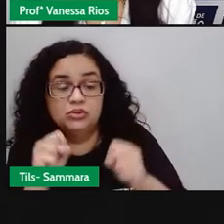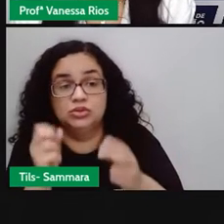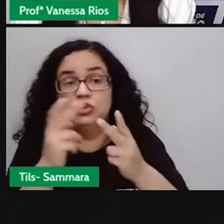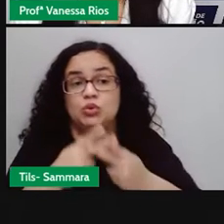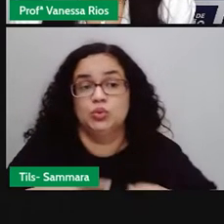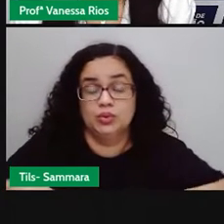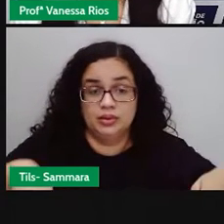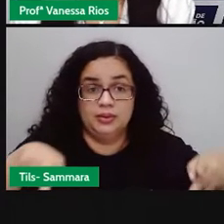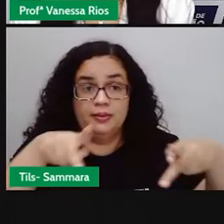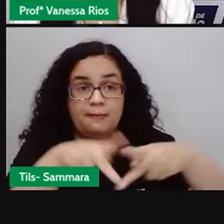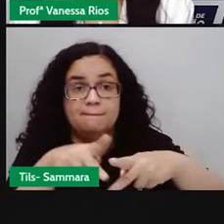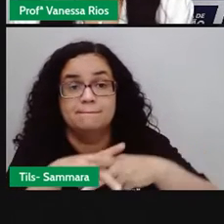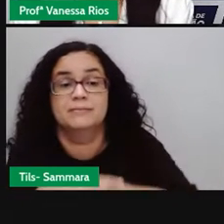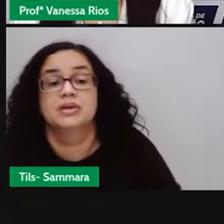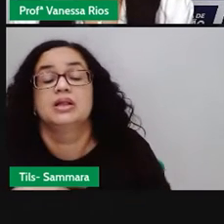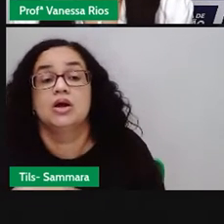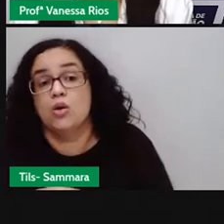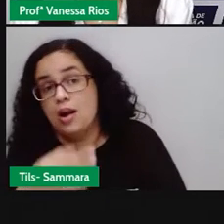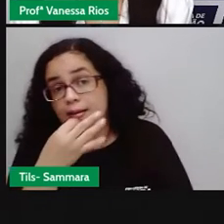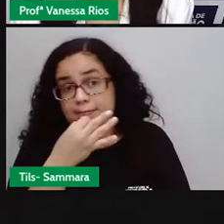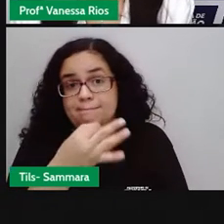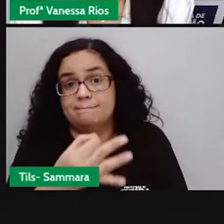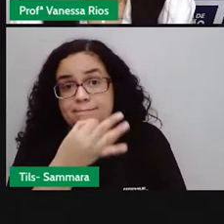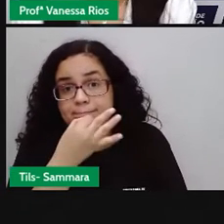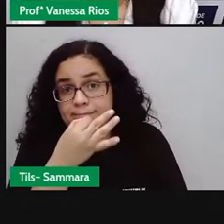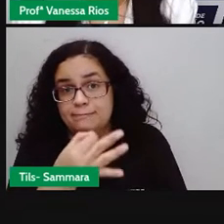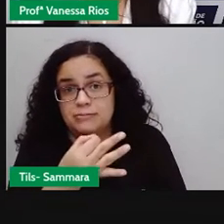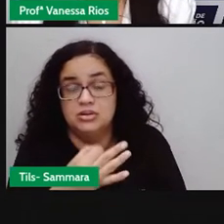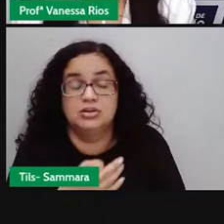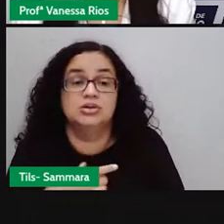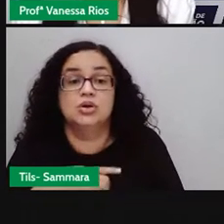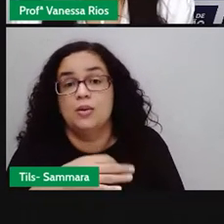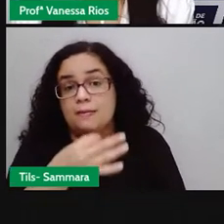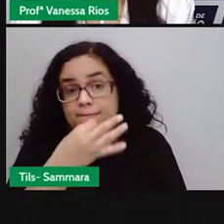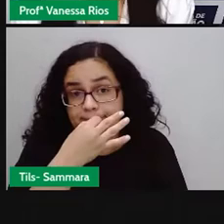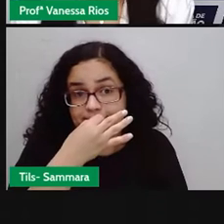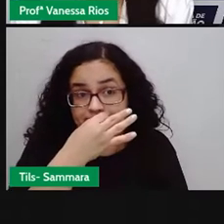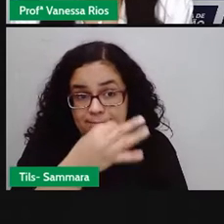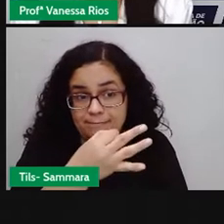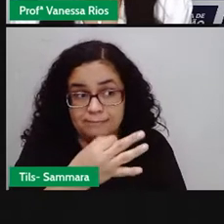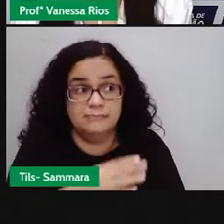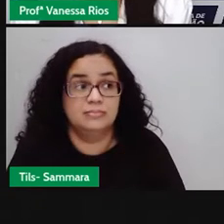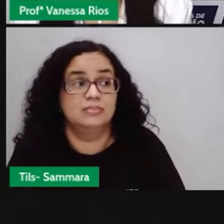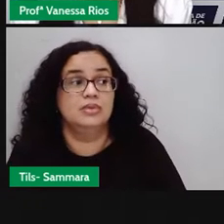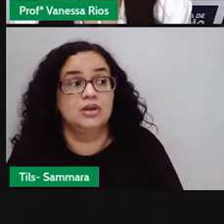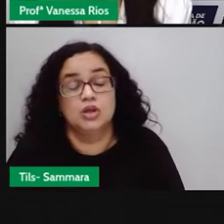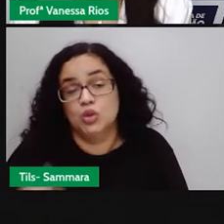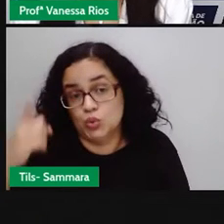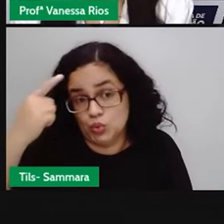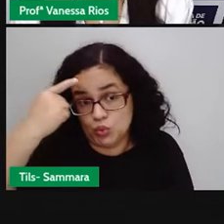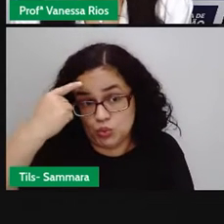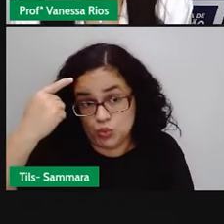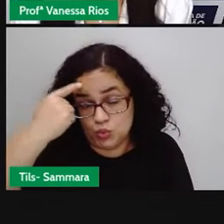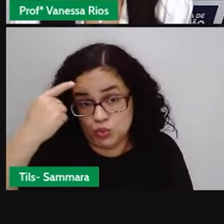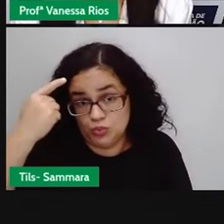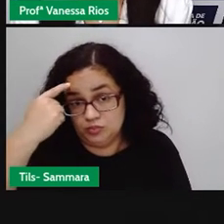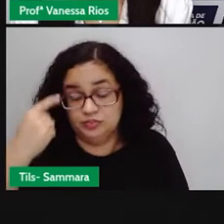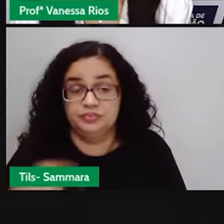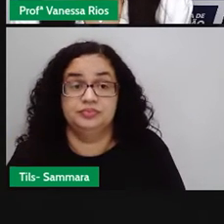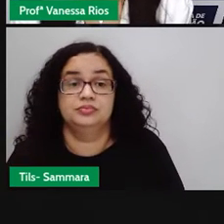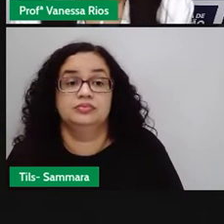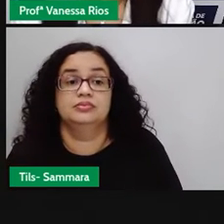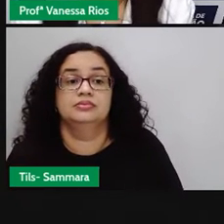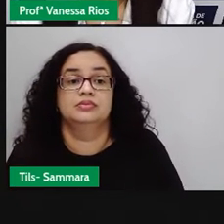povo está aí justamente na opinião que prevalece, na opinião que faz parte do pensamento, das